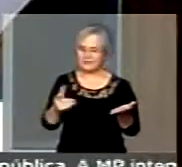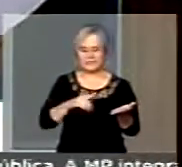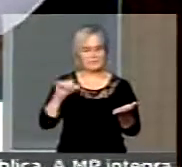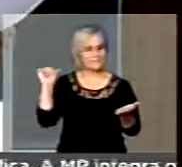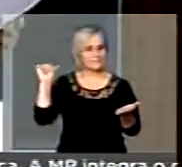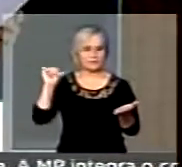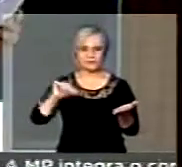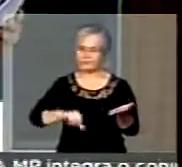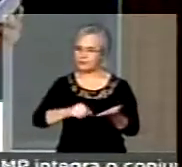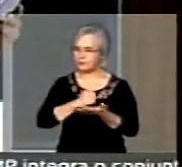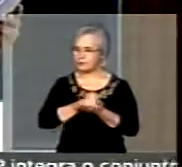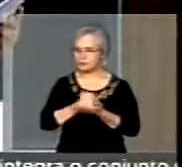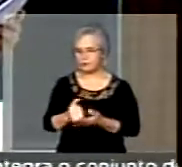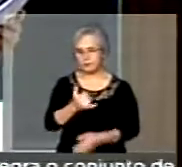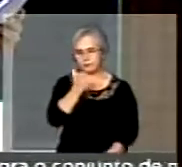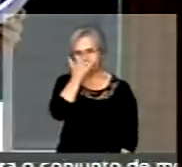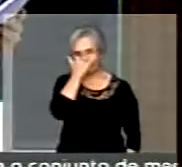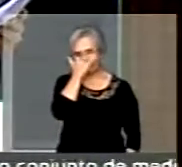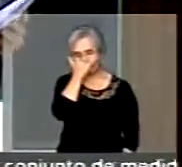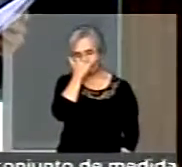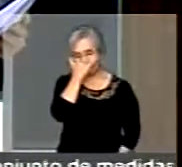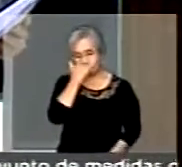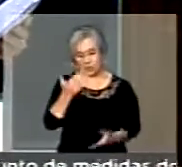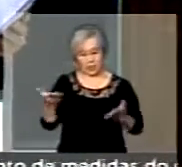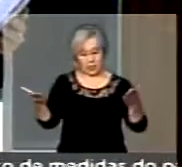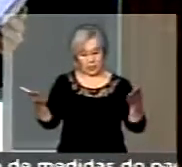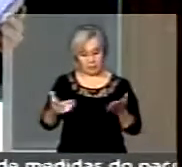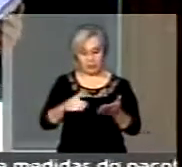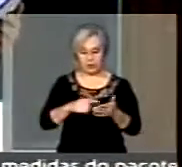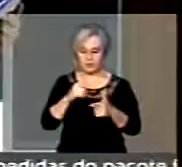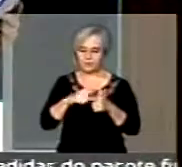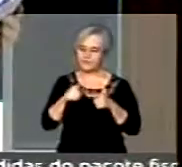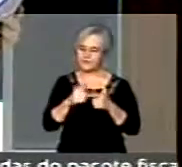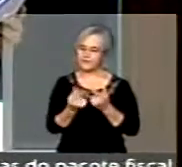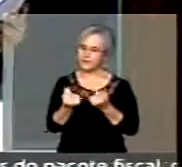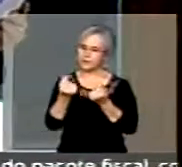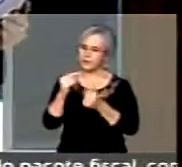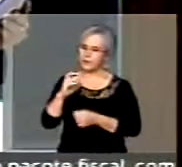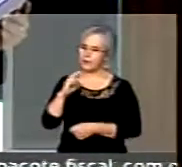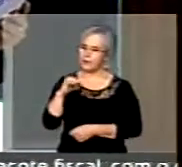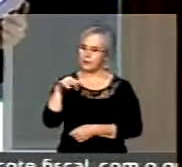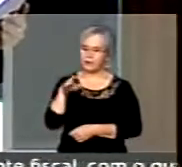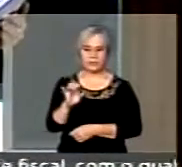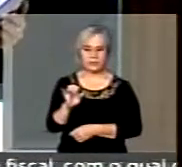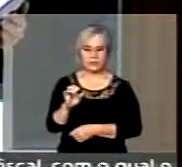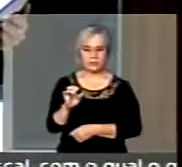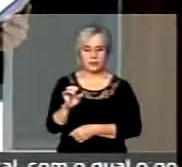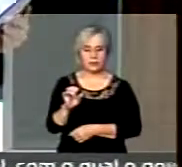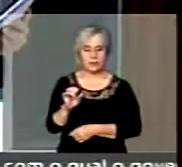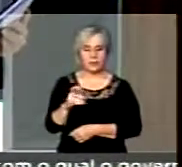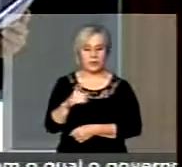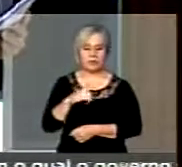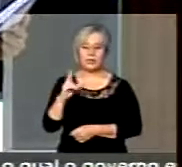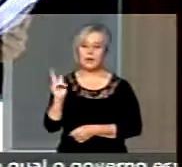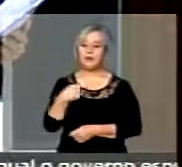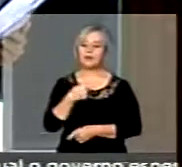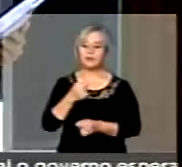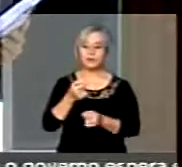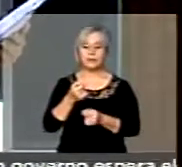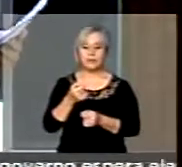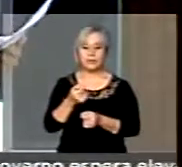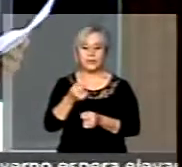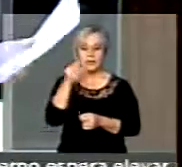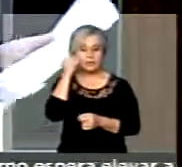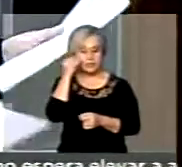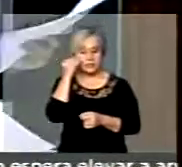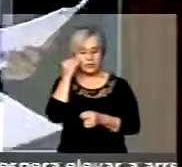comprometido. Numa crise como esta que enfrentamos, aumentam as estratégias de sobrevivência nos grandes centros urbanos,